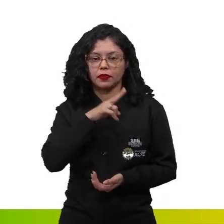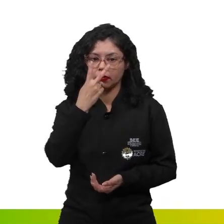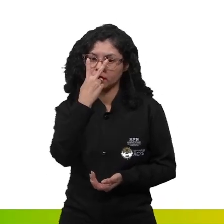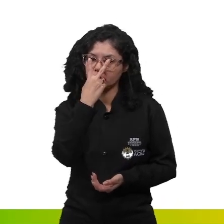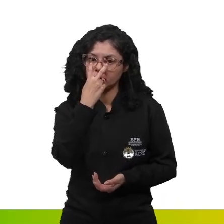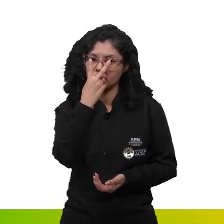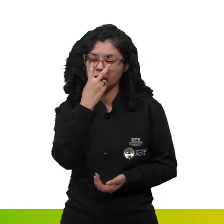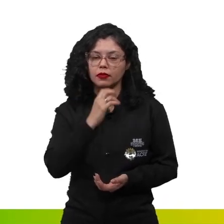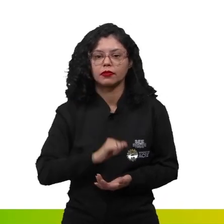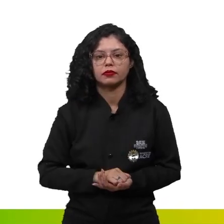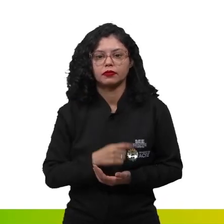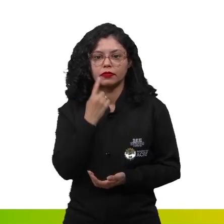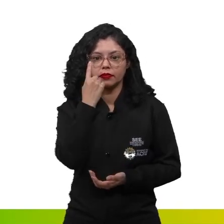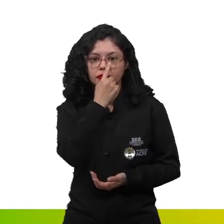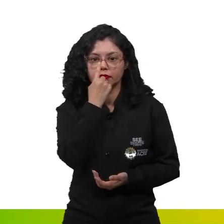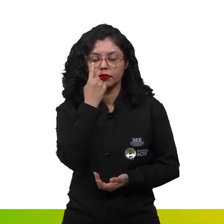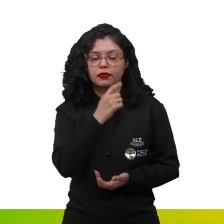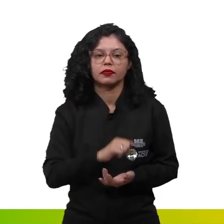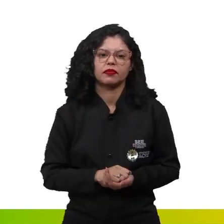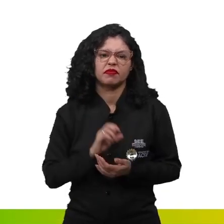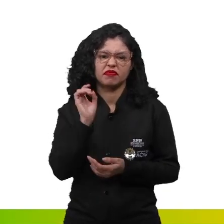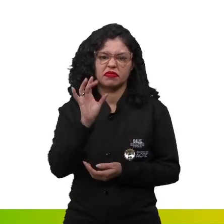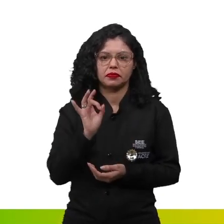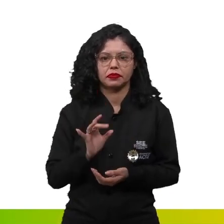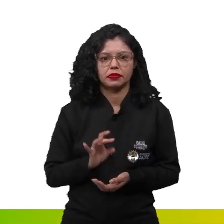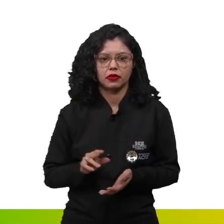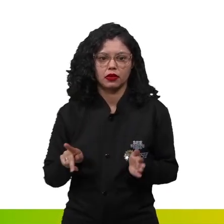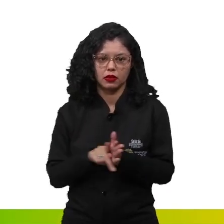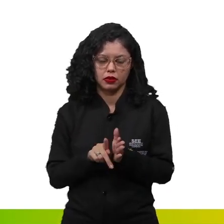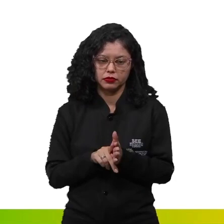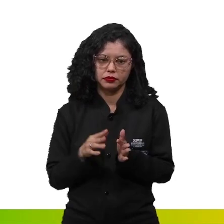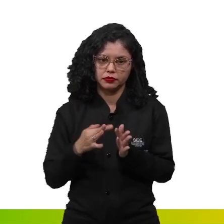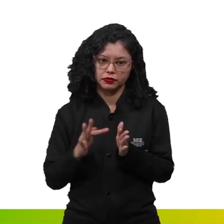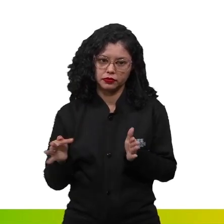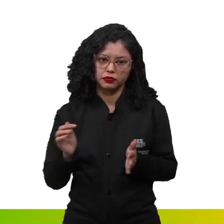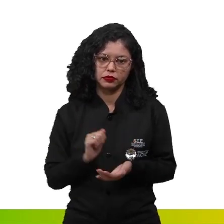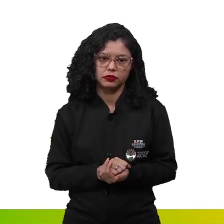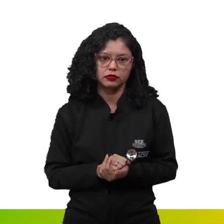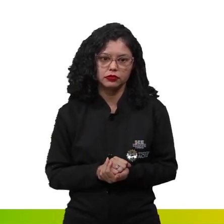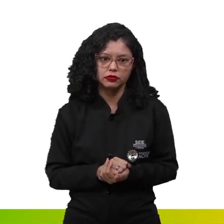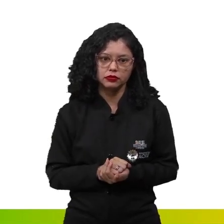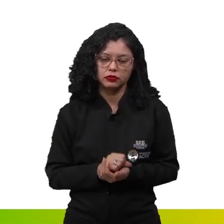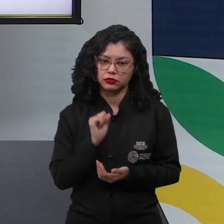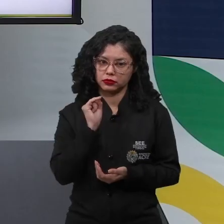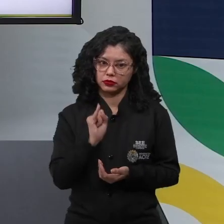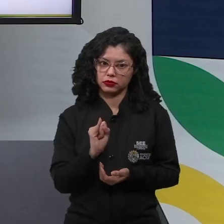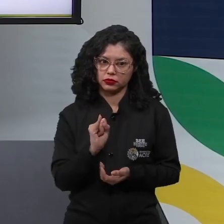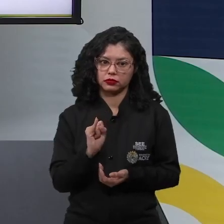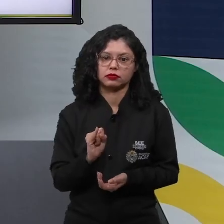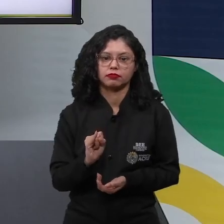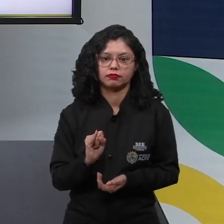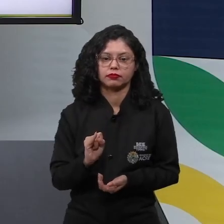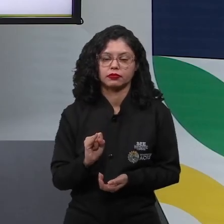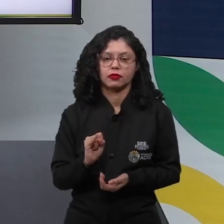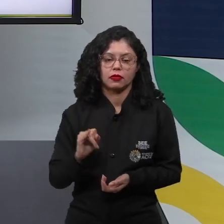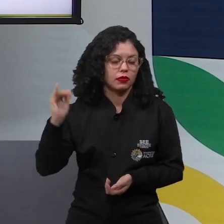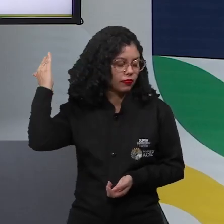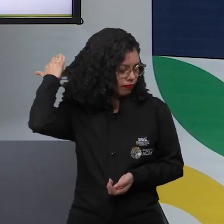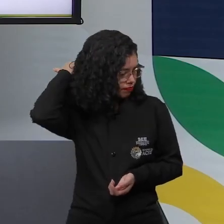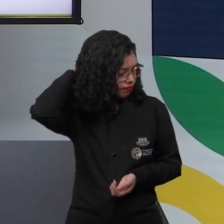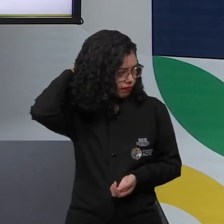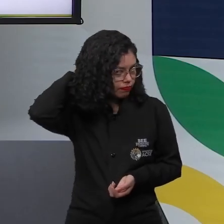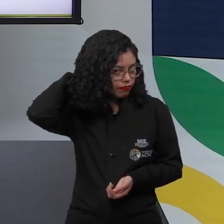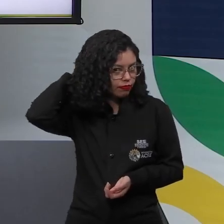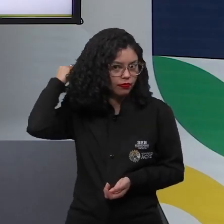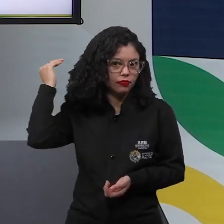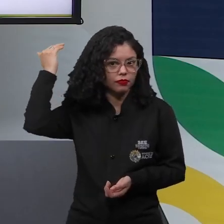visão. Cada uma com função diferente. Inclusive, se uma pessoa bate a cabeça e afeta